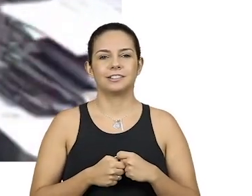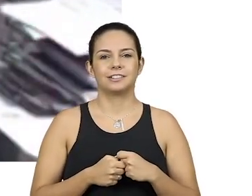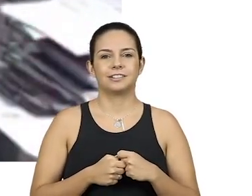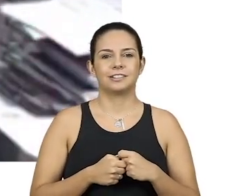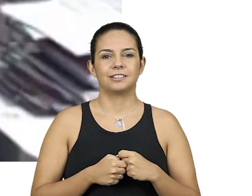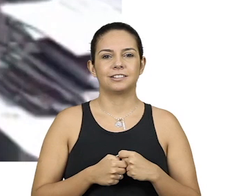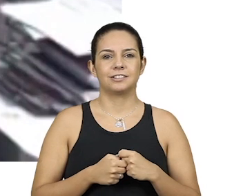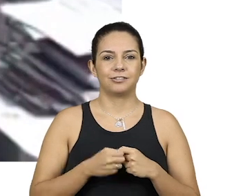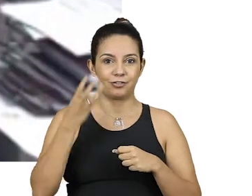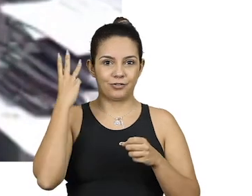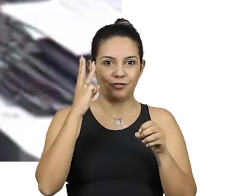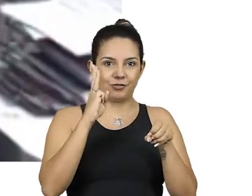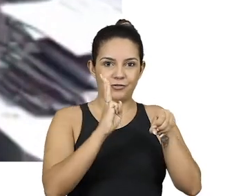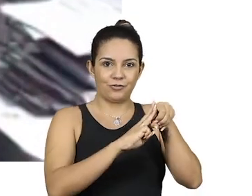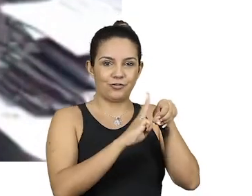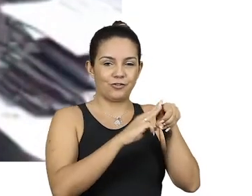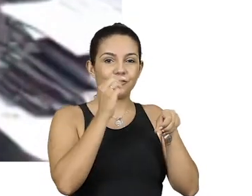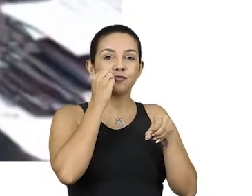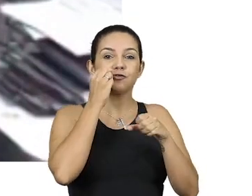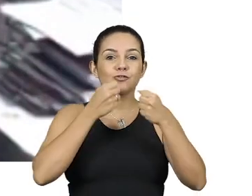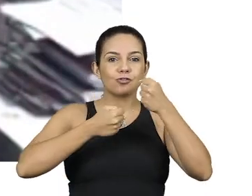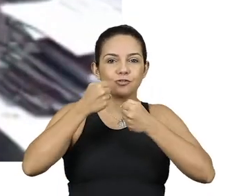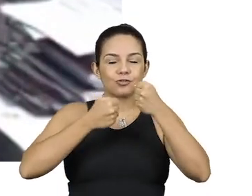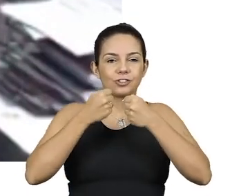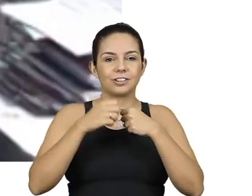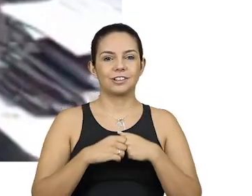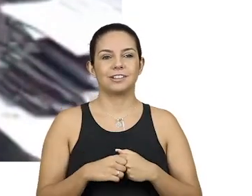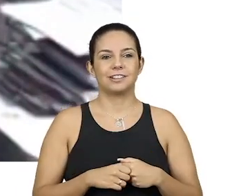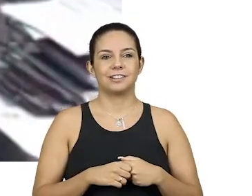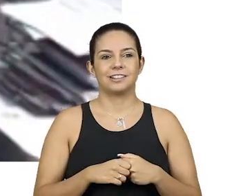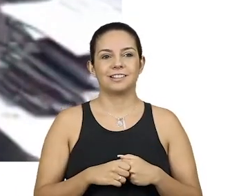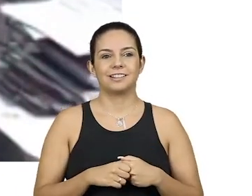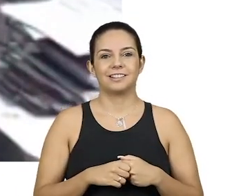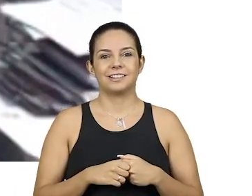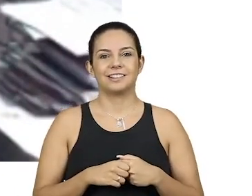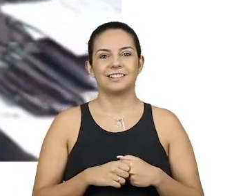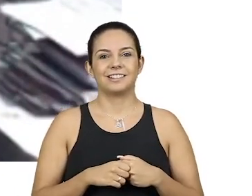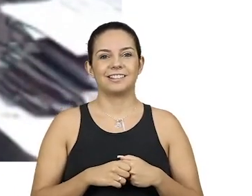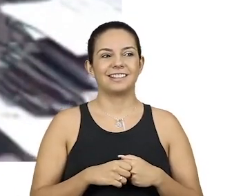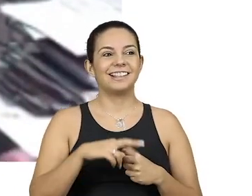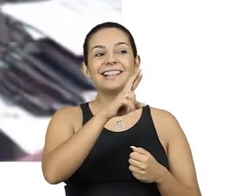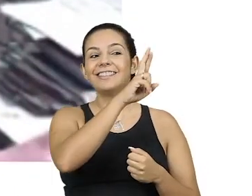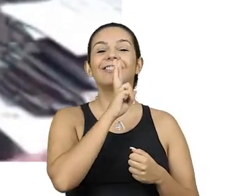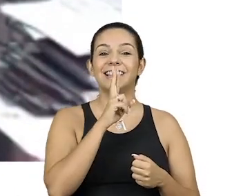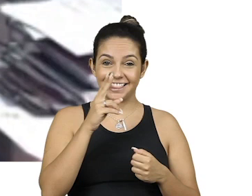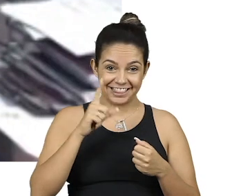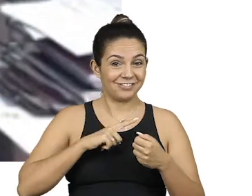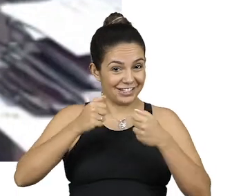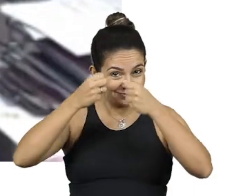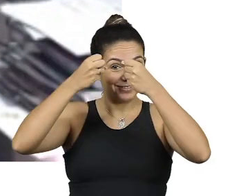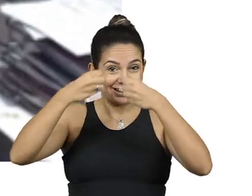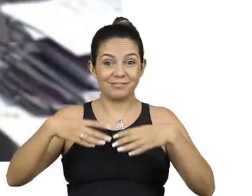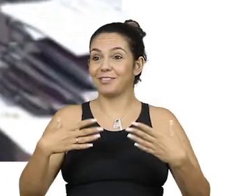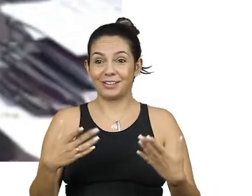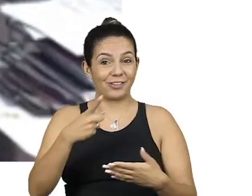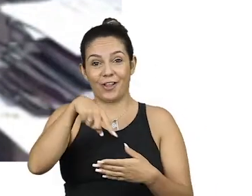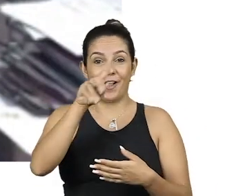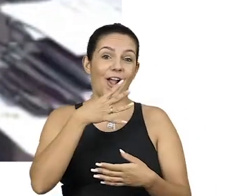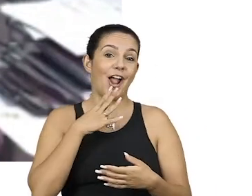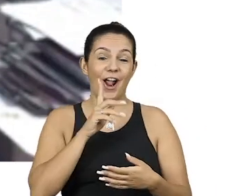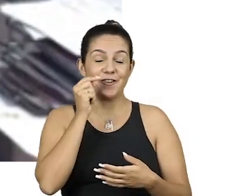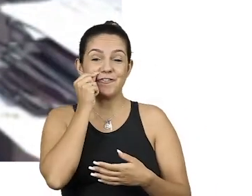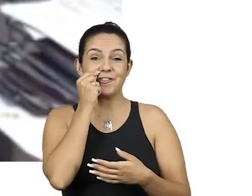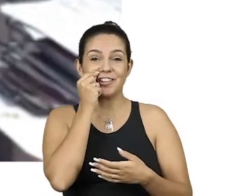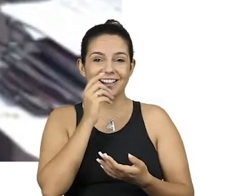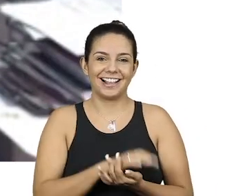Volkswagen antigamente, tinha esse apelido. Tem que explicar, realmente você tem que explicar. Tinha esquecido tem disso. que explicar. Outro dia